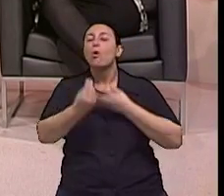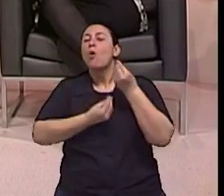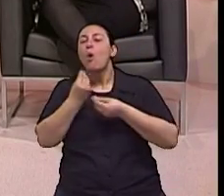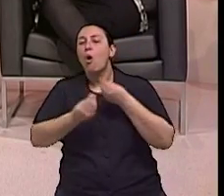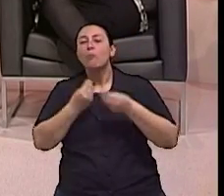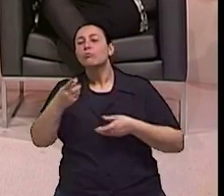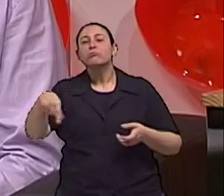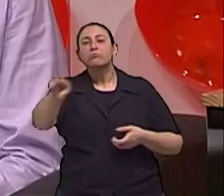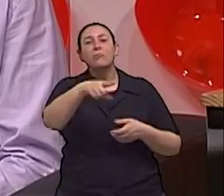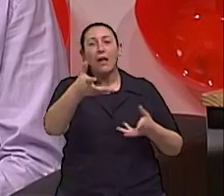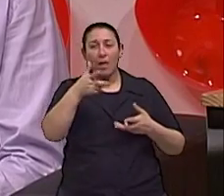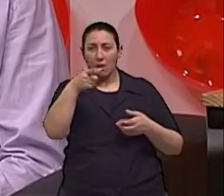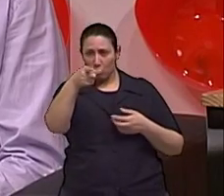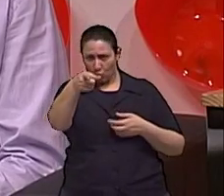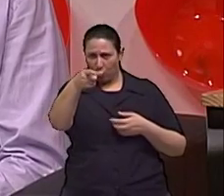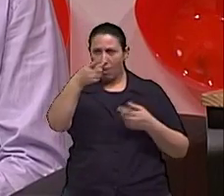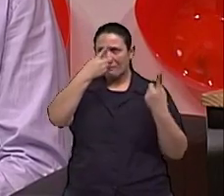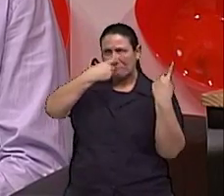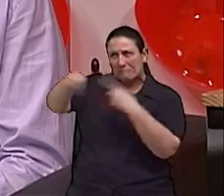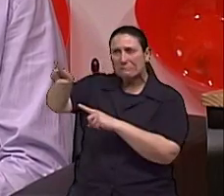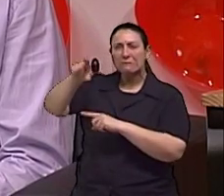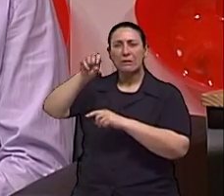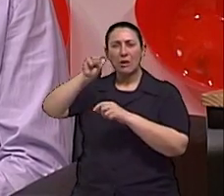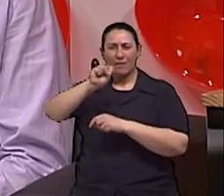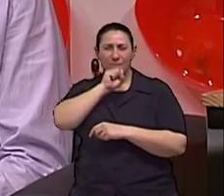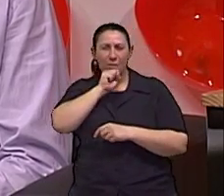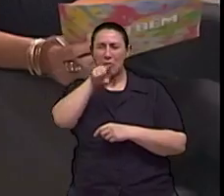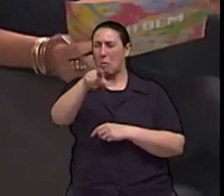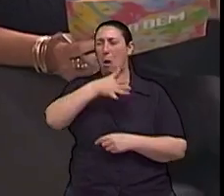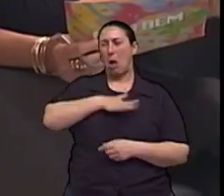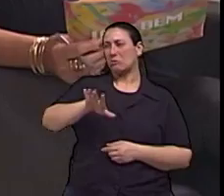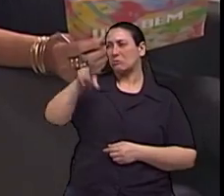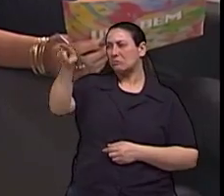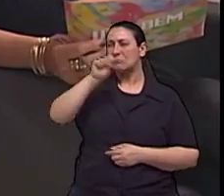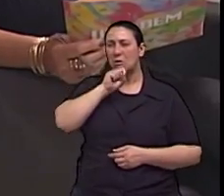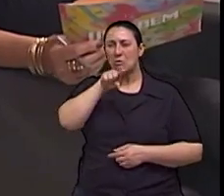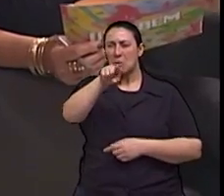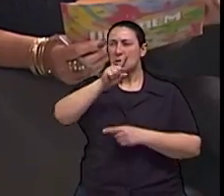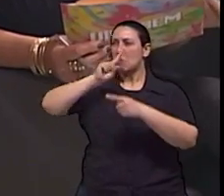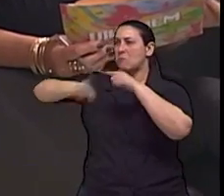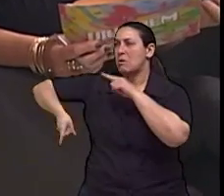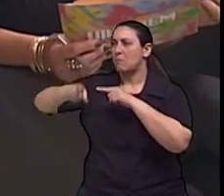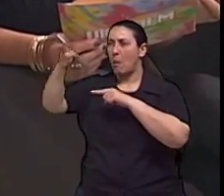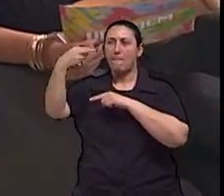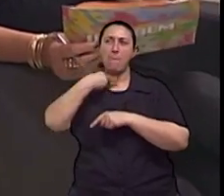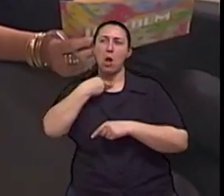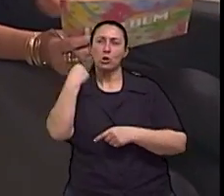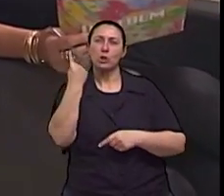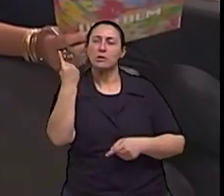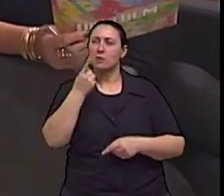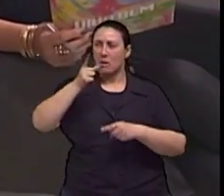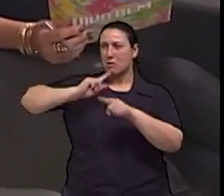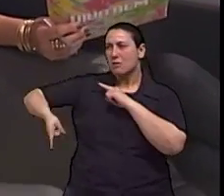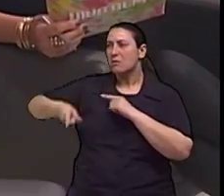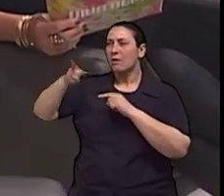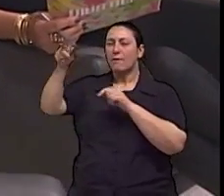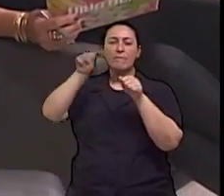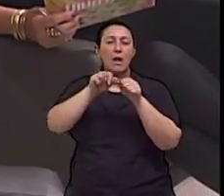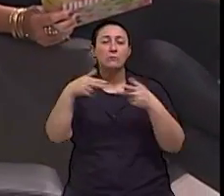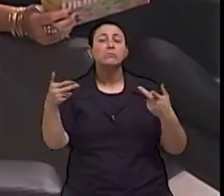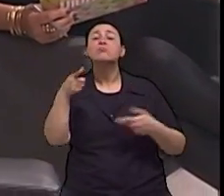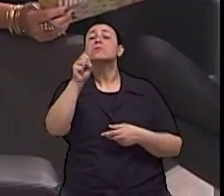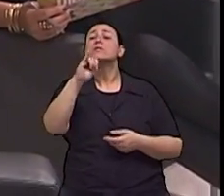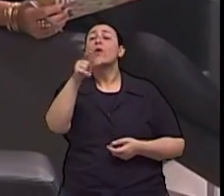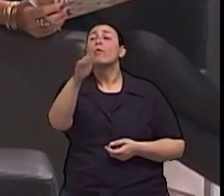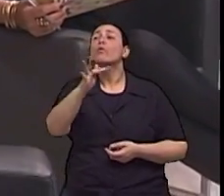avô? É, tu queres ser tratado assim, dizendo não sai mais, não vai no banco sozinho, não faz, quando ele